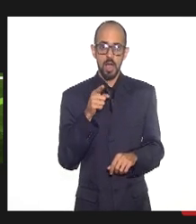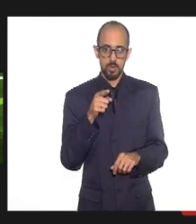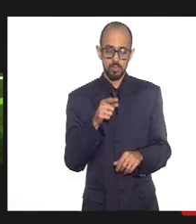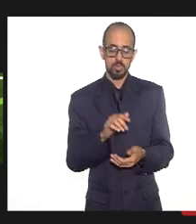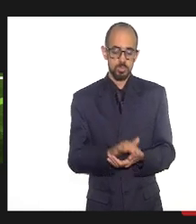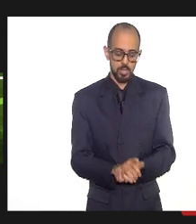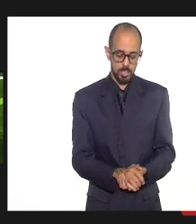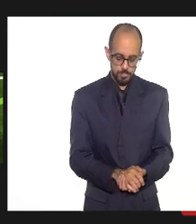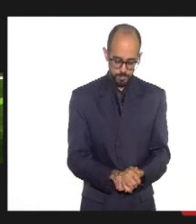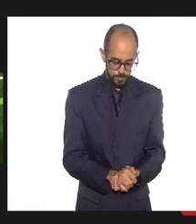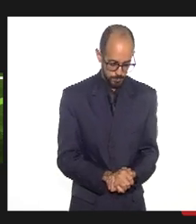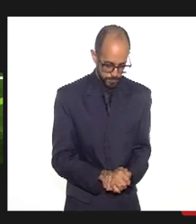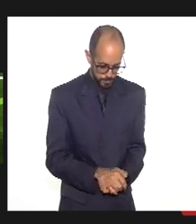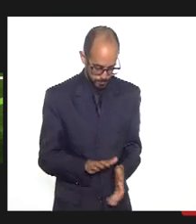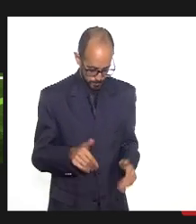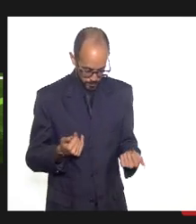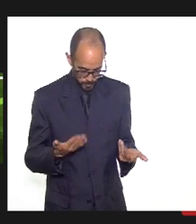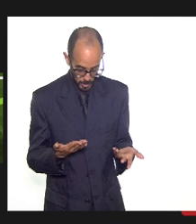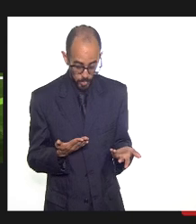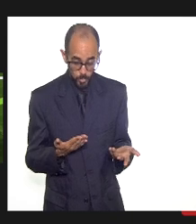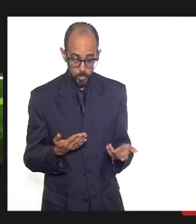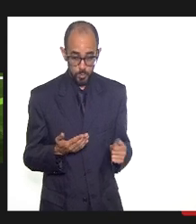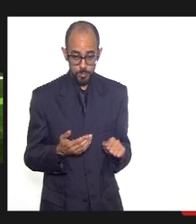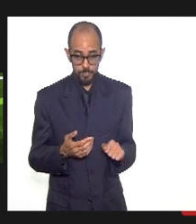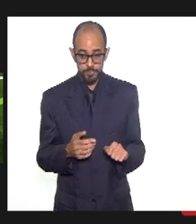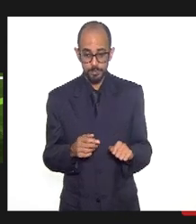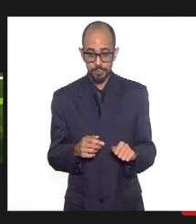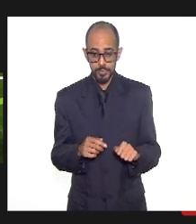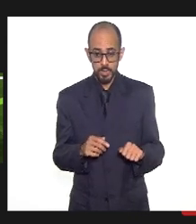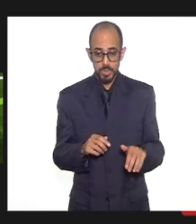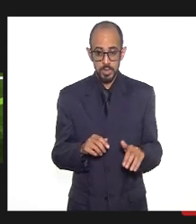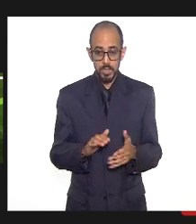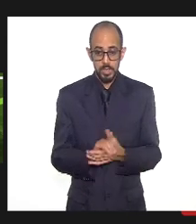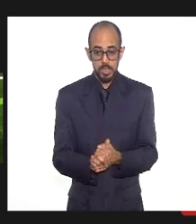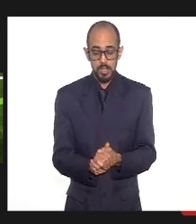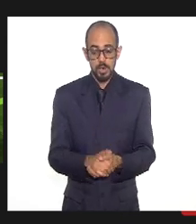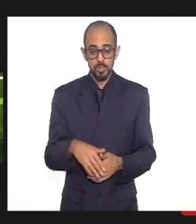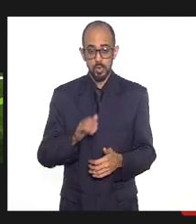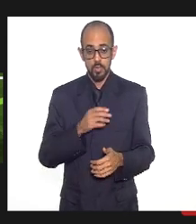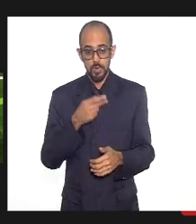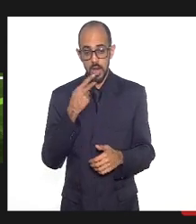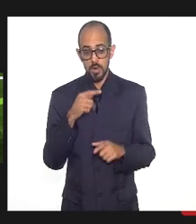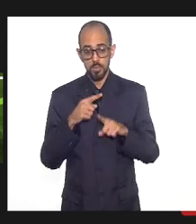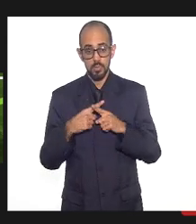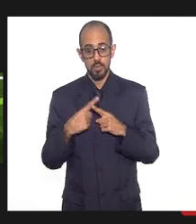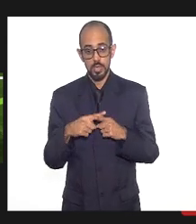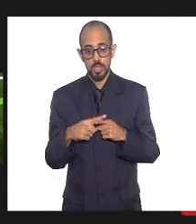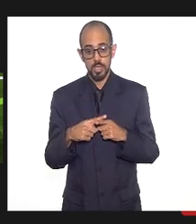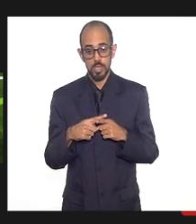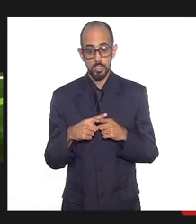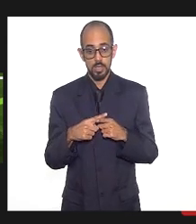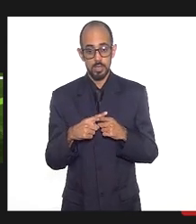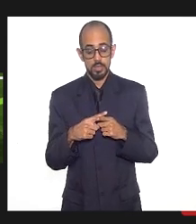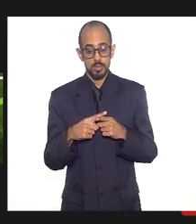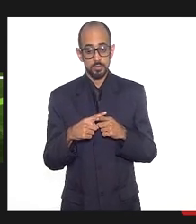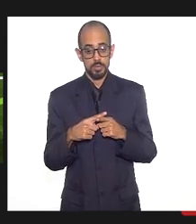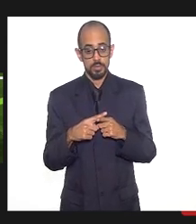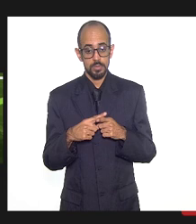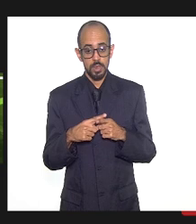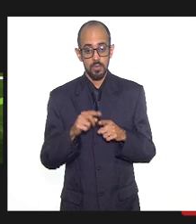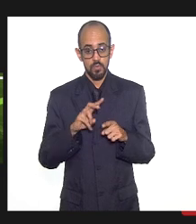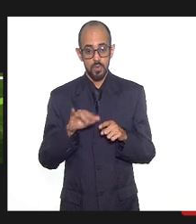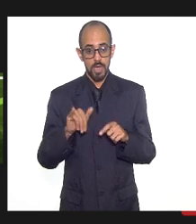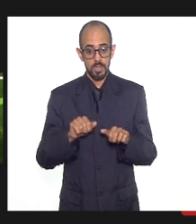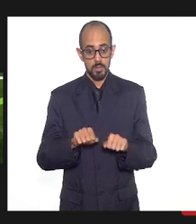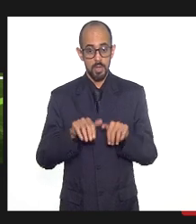isso. Então, eu só estou pontuando isso aí, porque sei que vai ter uma grande audiência